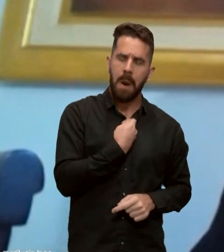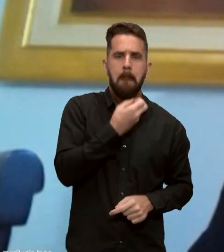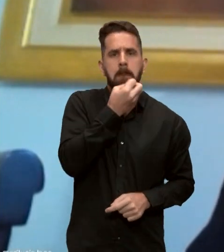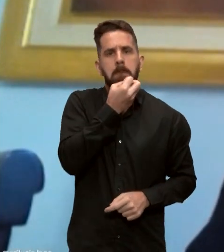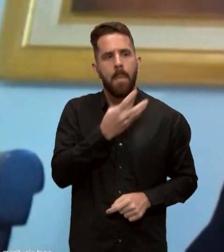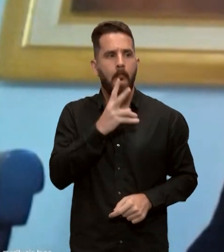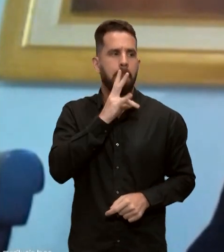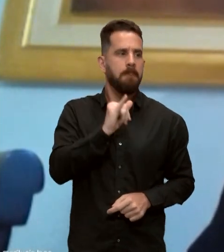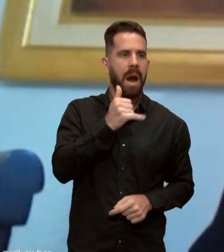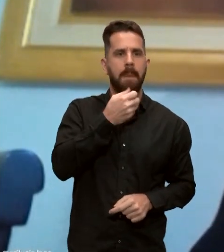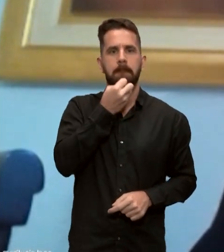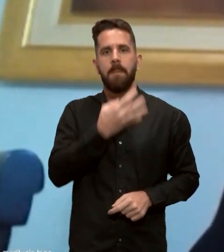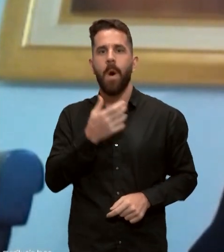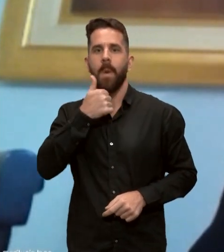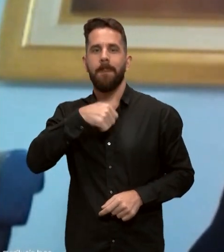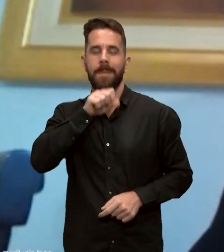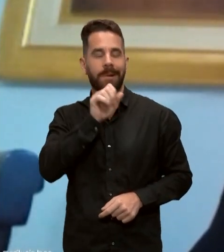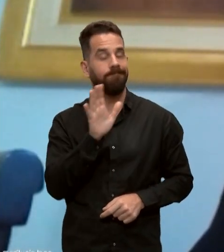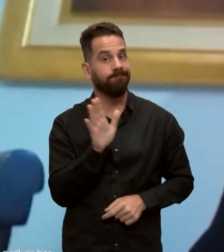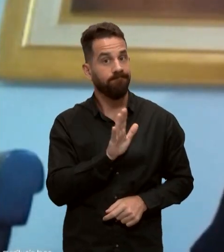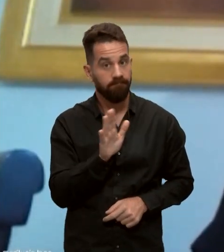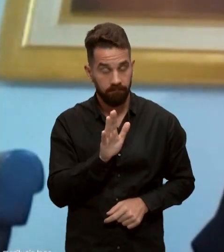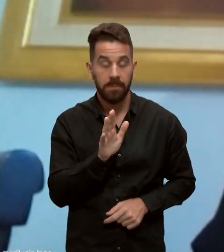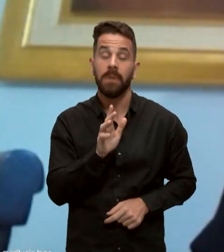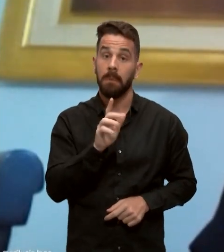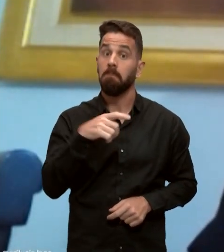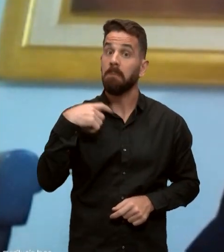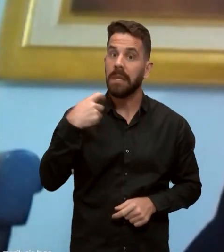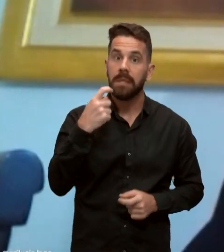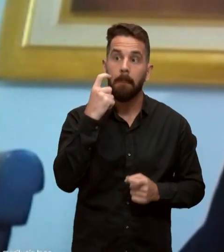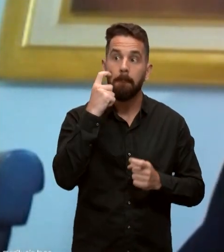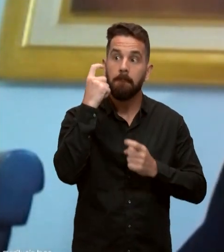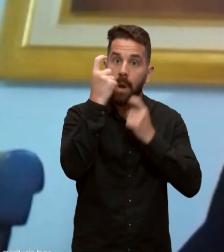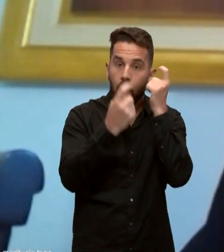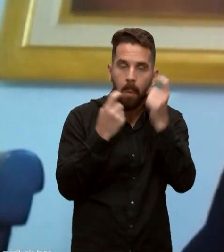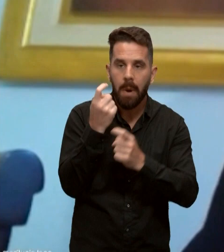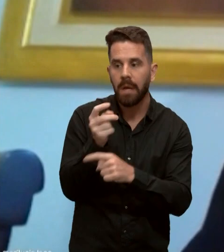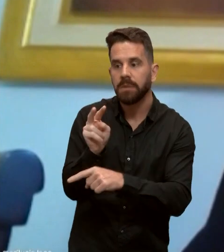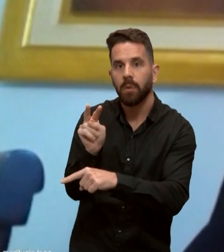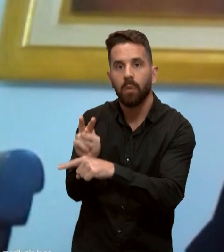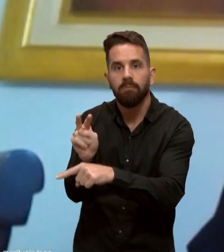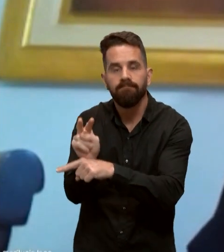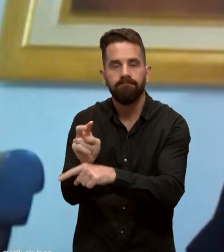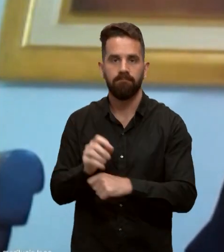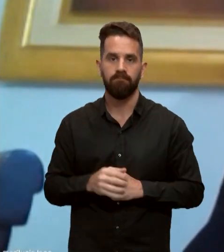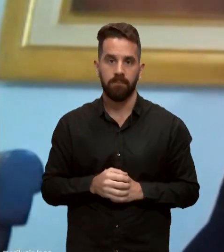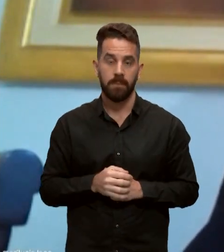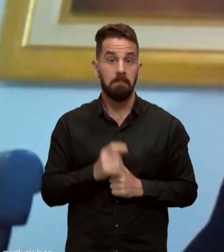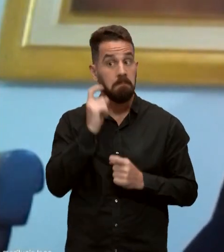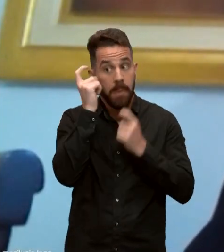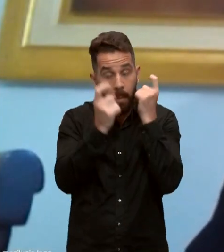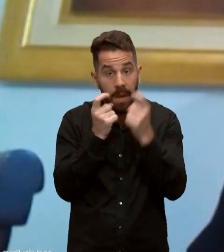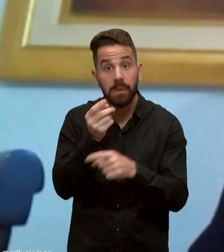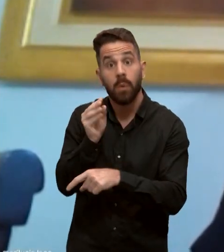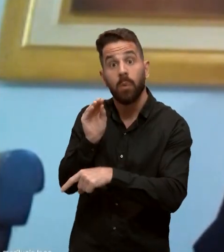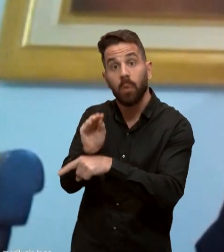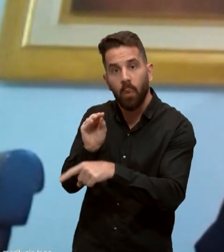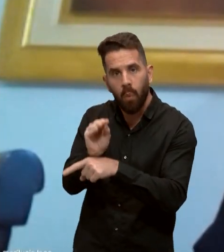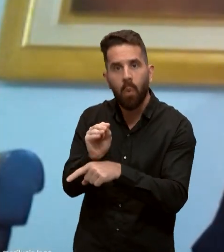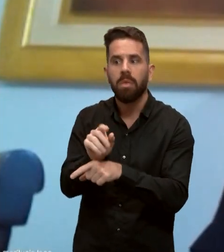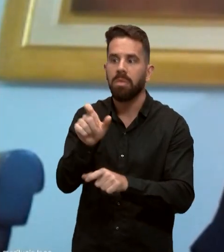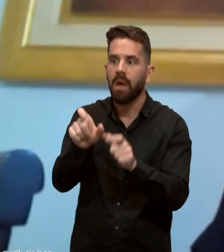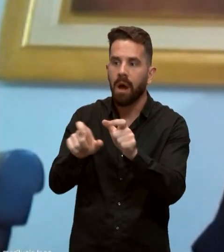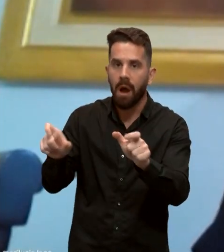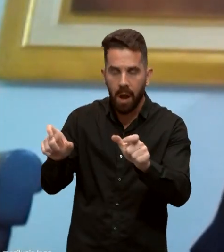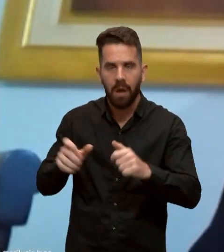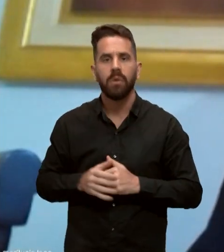uma preocupação de proteção, né, uma preocupação de cuidado, mas o lidar